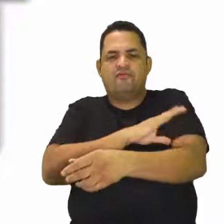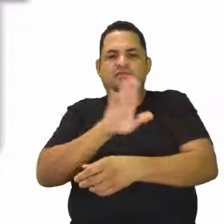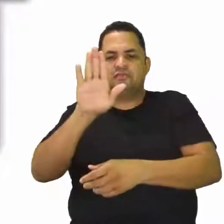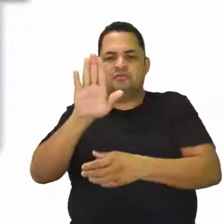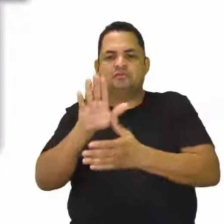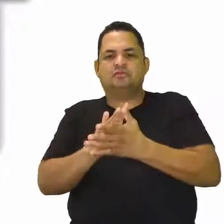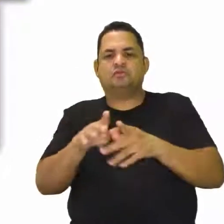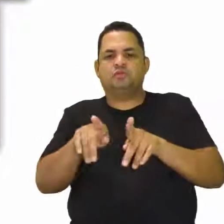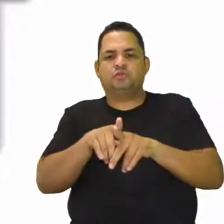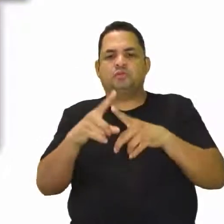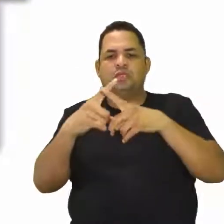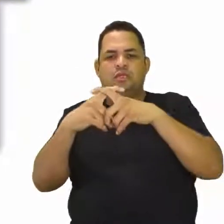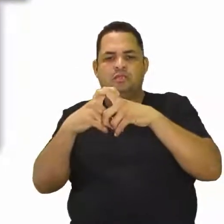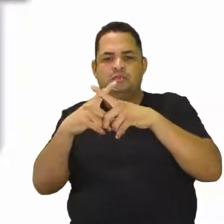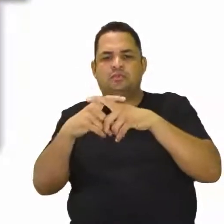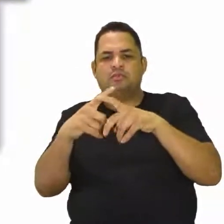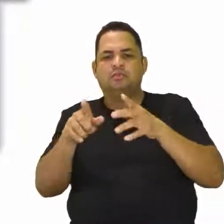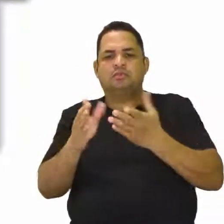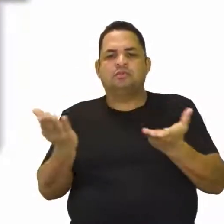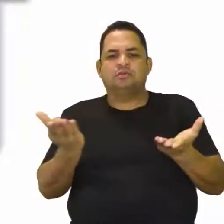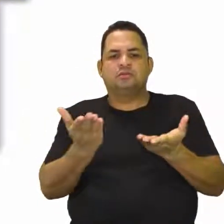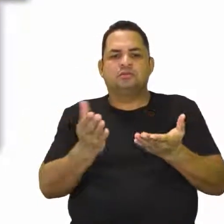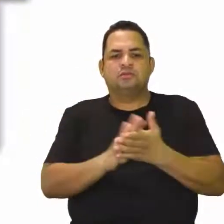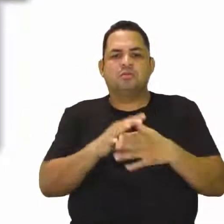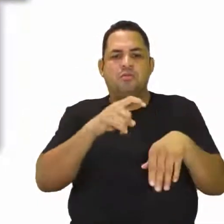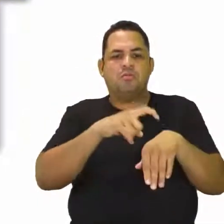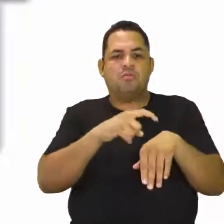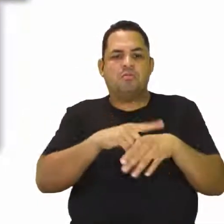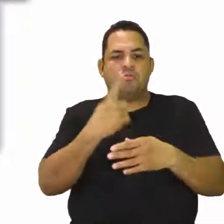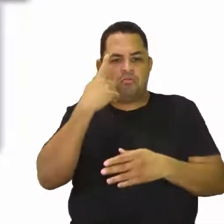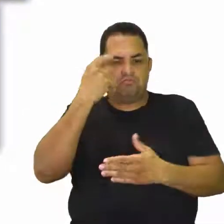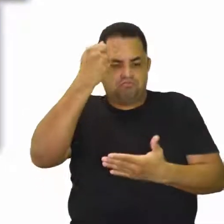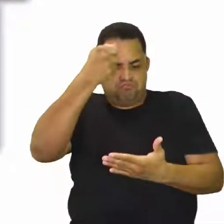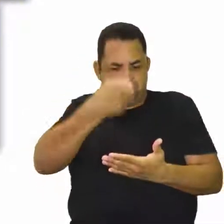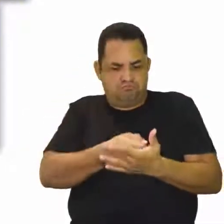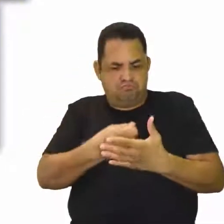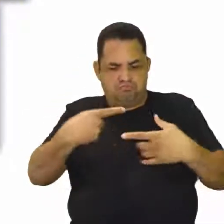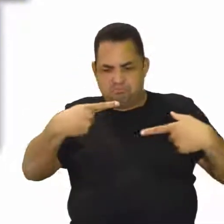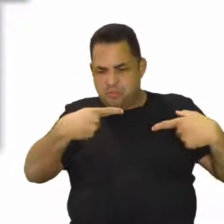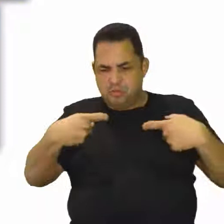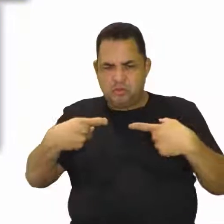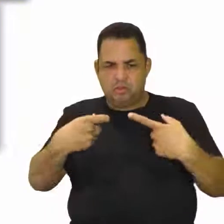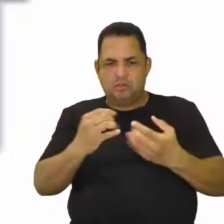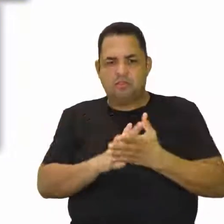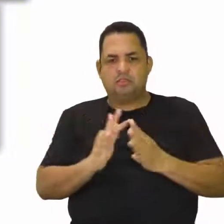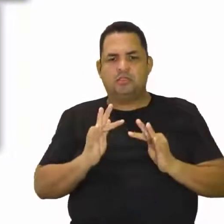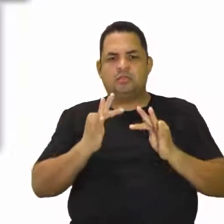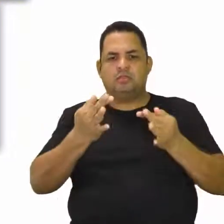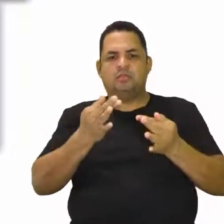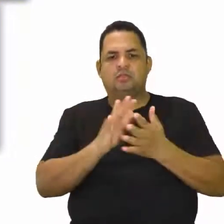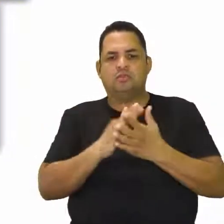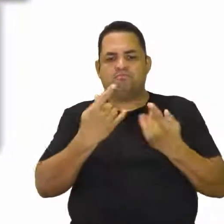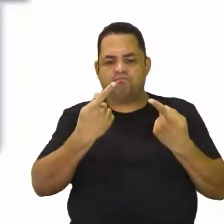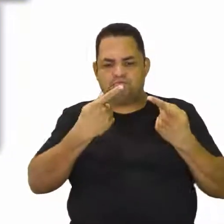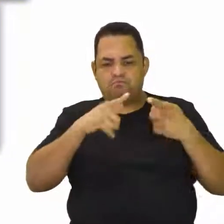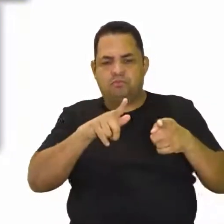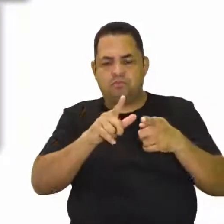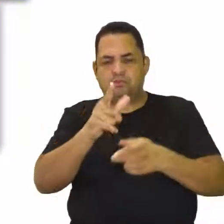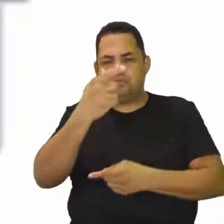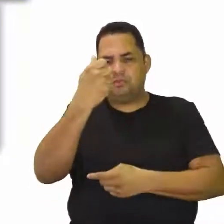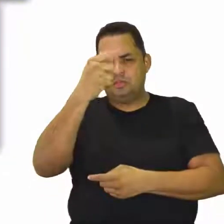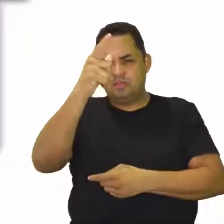nazismo. Depois, momentos decisivos do confronto e, por último, a ofensiva